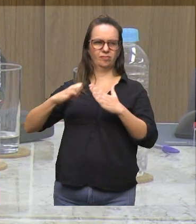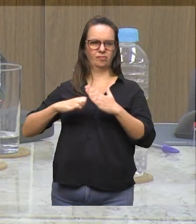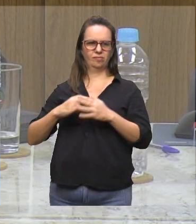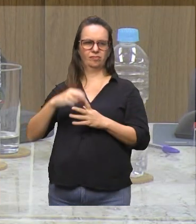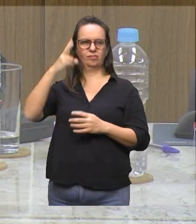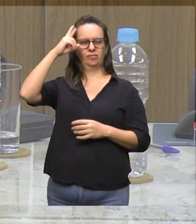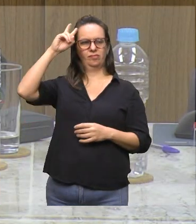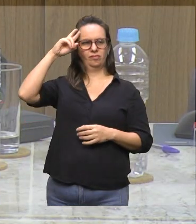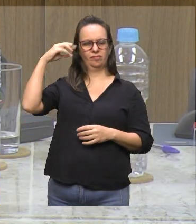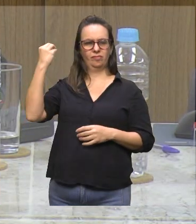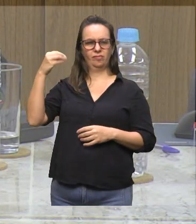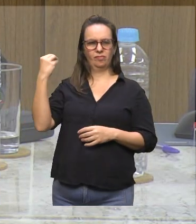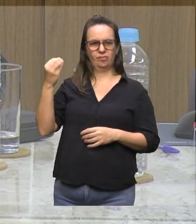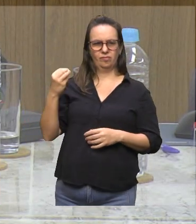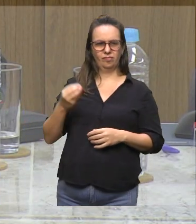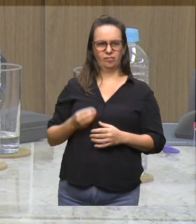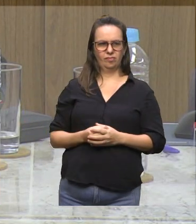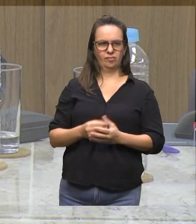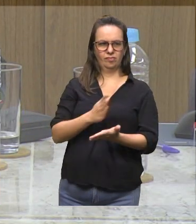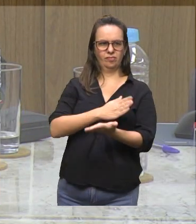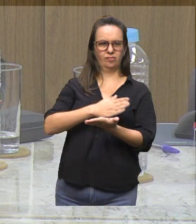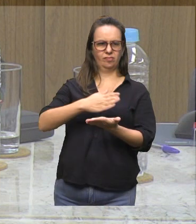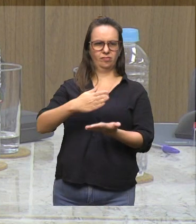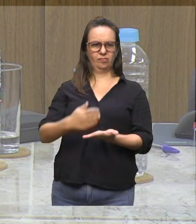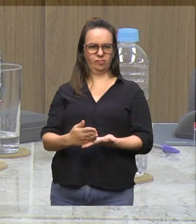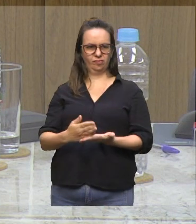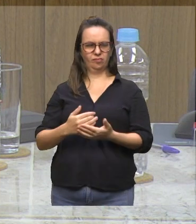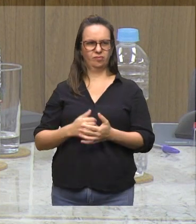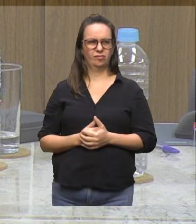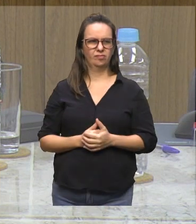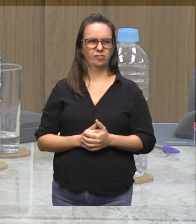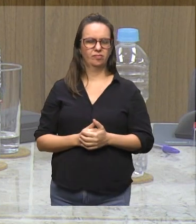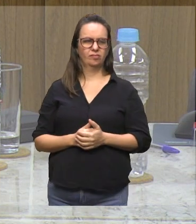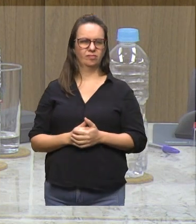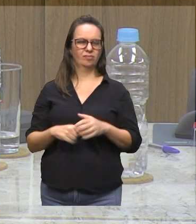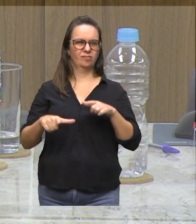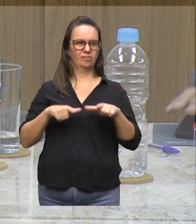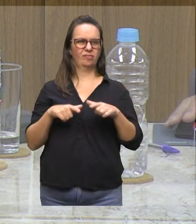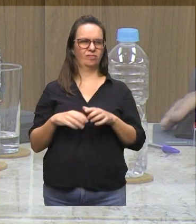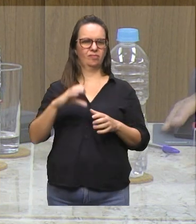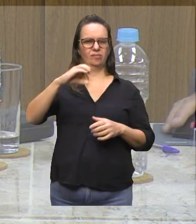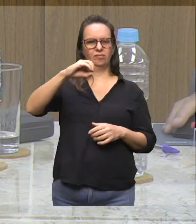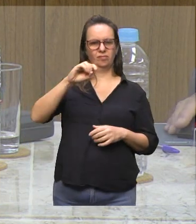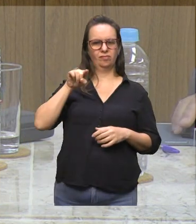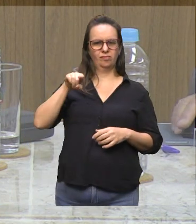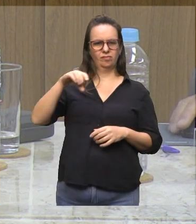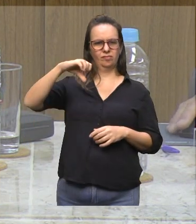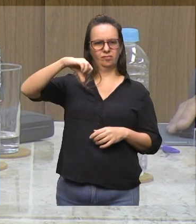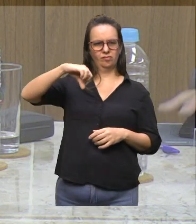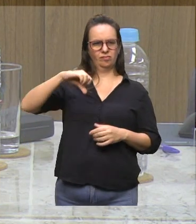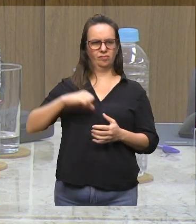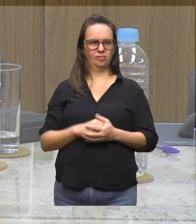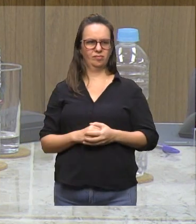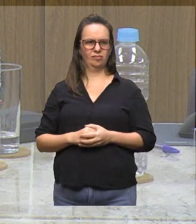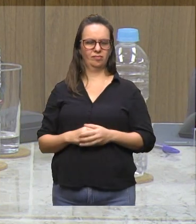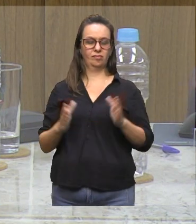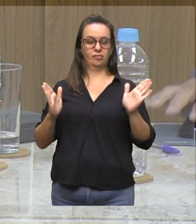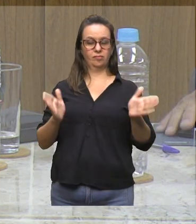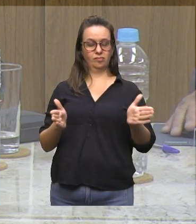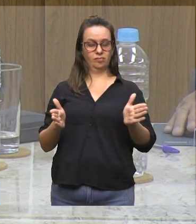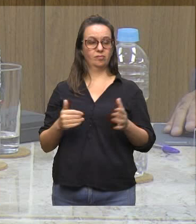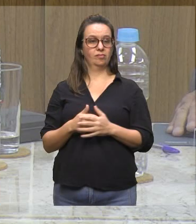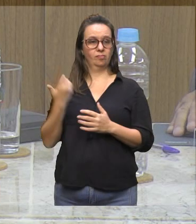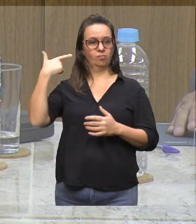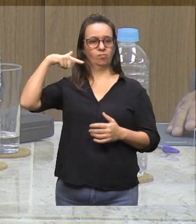nós assumimos o mandato, saímos lá de 0,9, alguma coisa, assim, hoje nós estamos chegando aos 2%. Né,